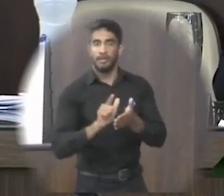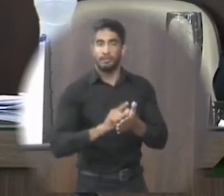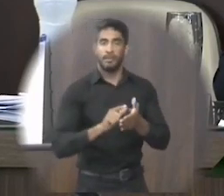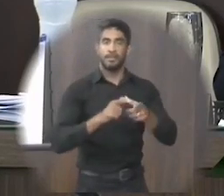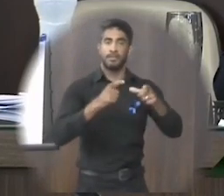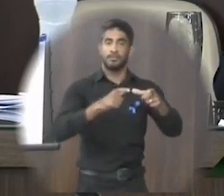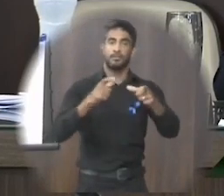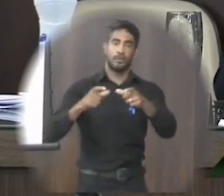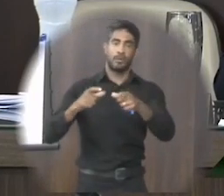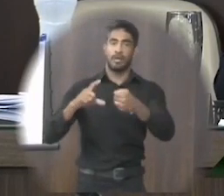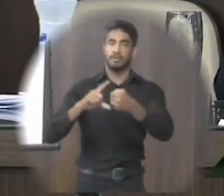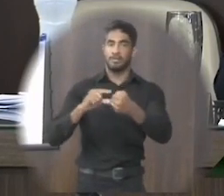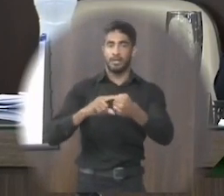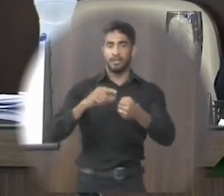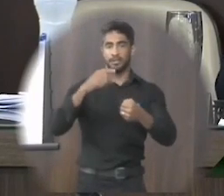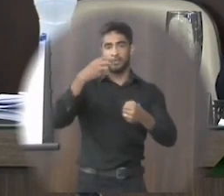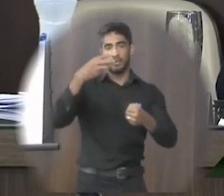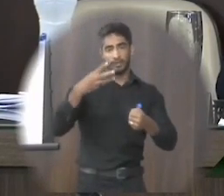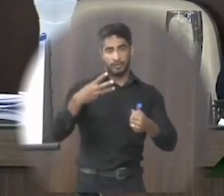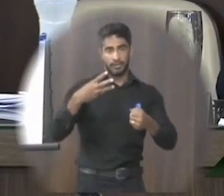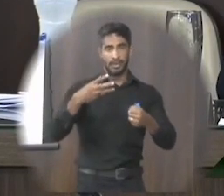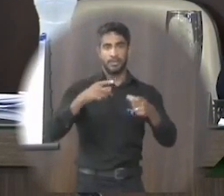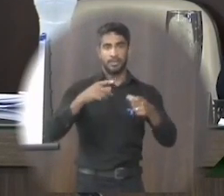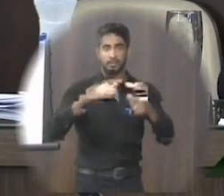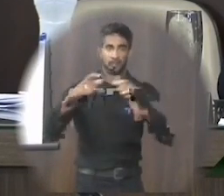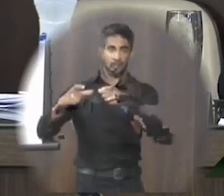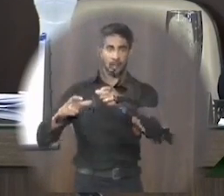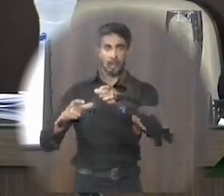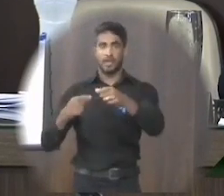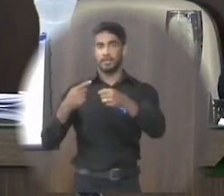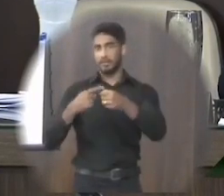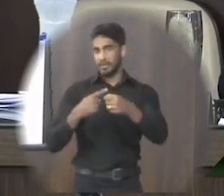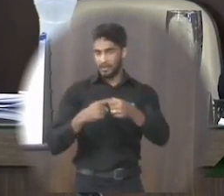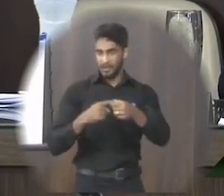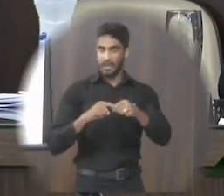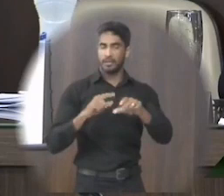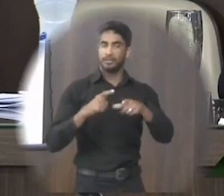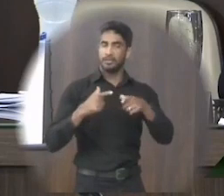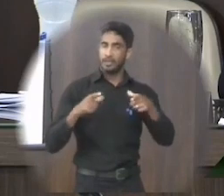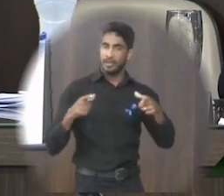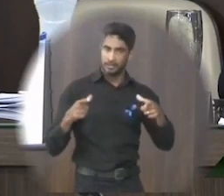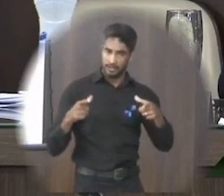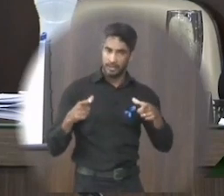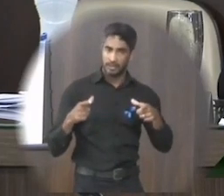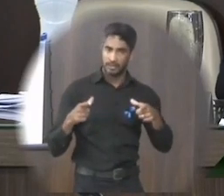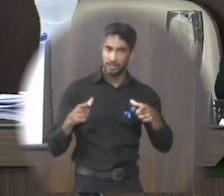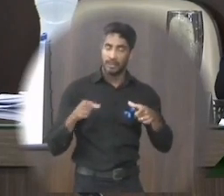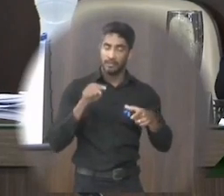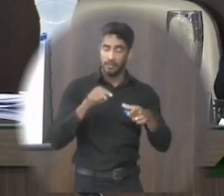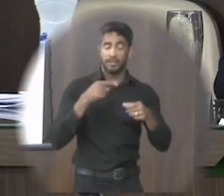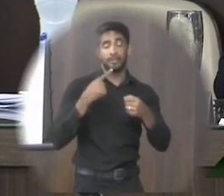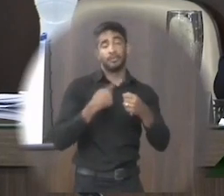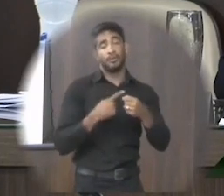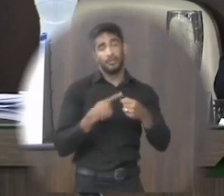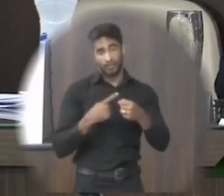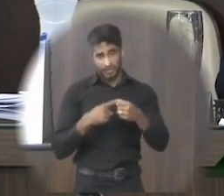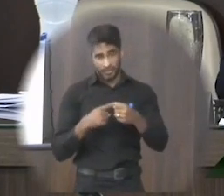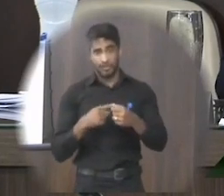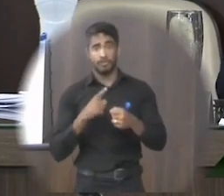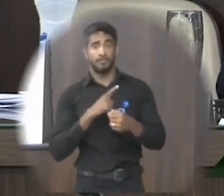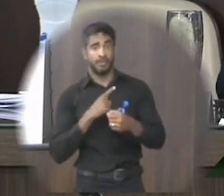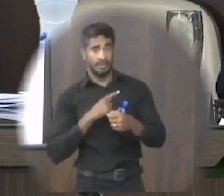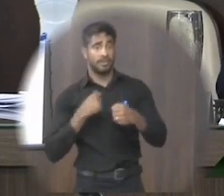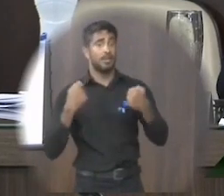em seu artigo 13, os terrenos situados nas áreas urbanas e de expansão urbana desde deste município deverão ser